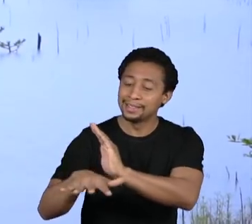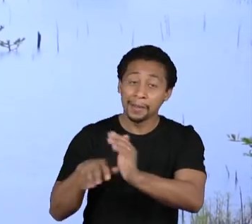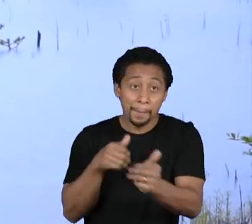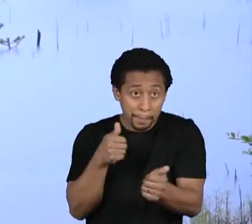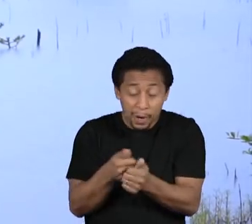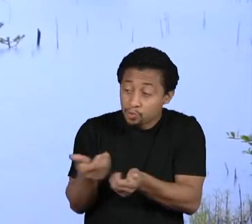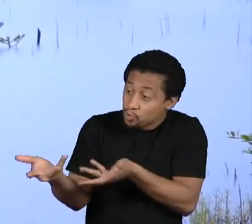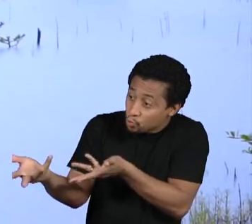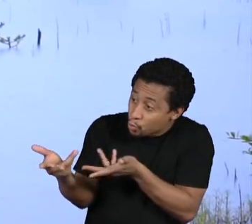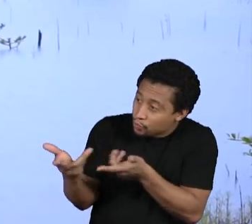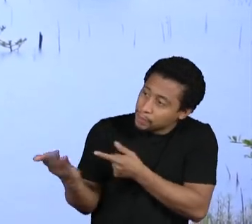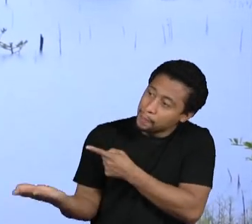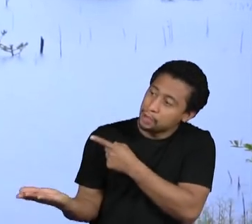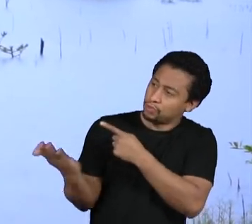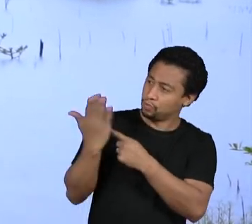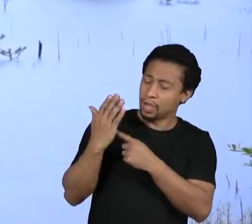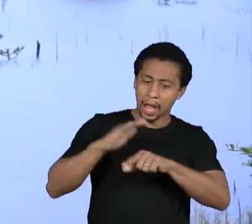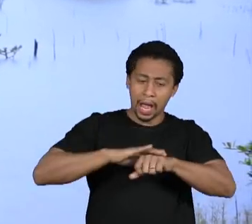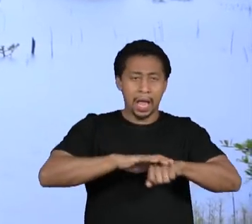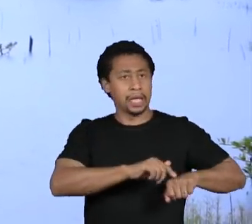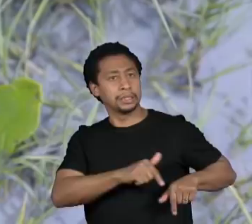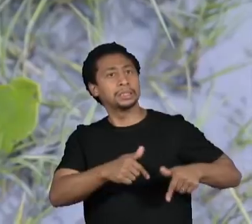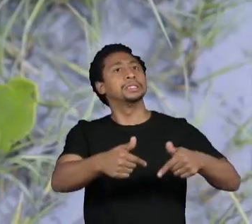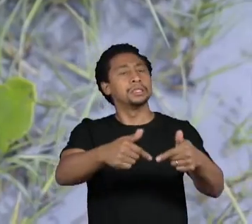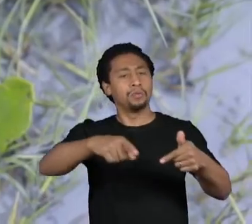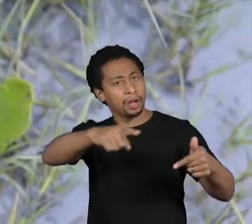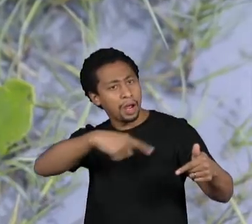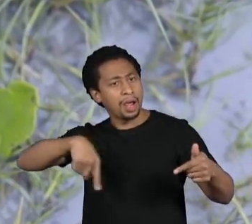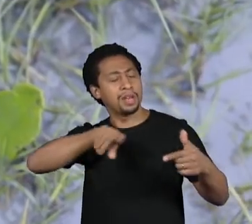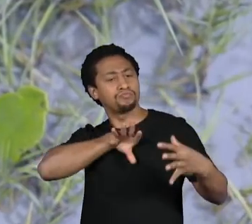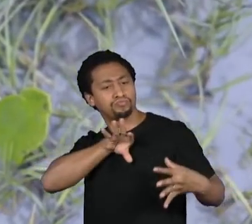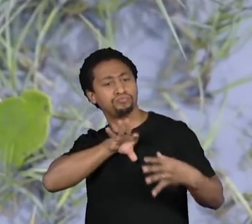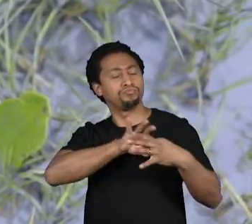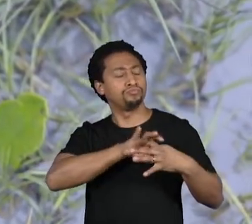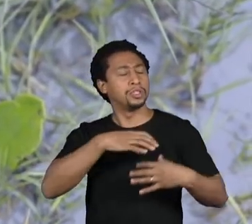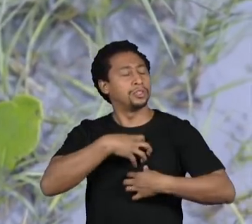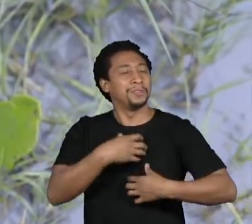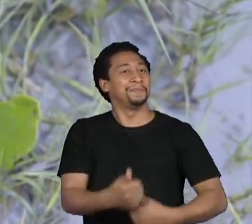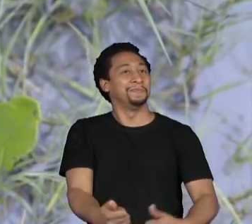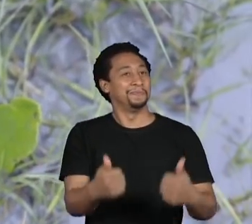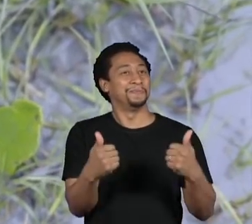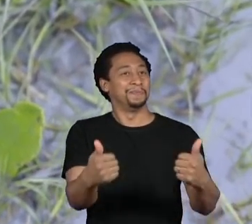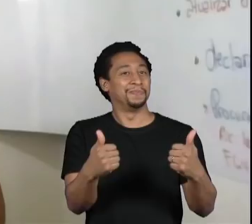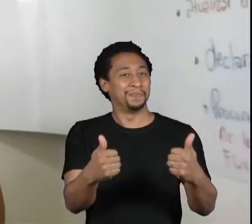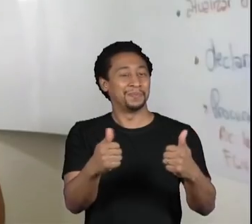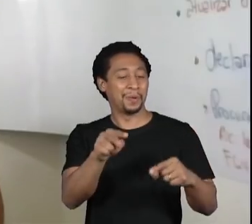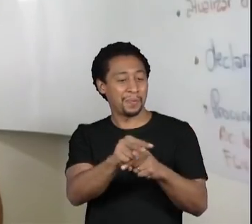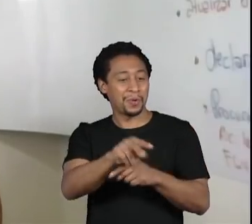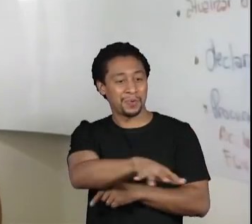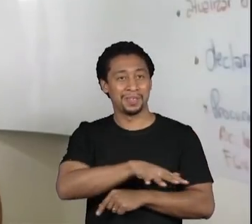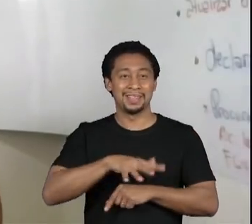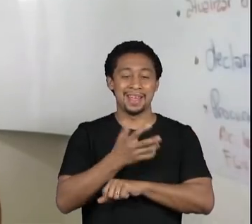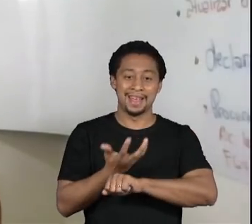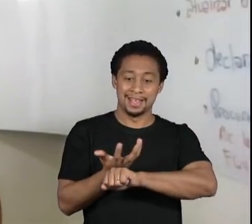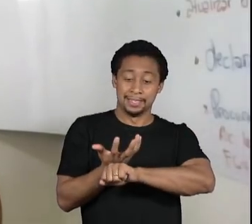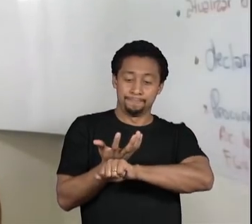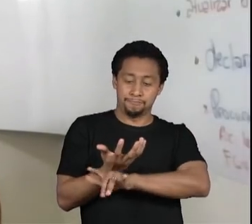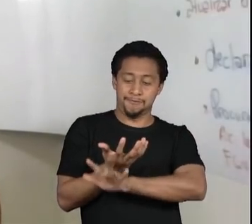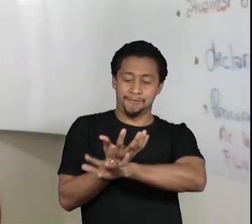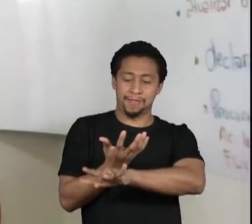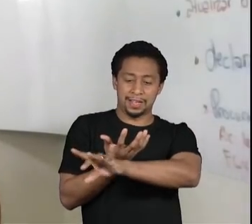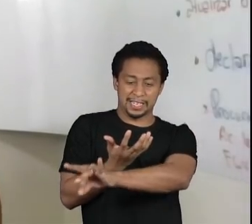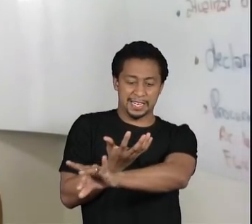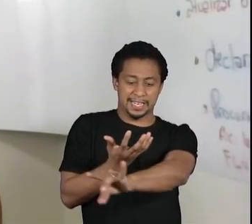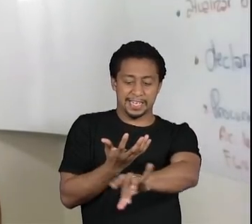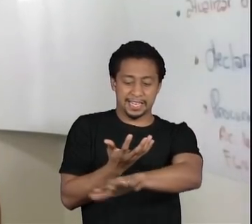tem um foco principal na recuperação e conservação dos manguezais. Assim que a pandemia permitir, a gente vai